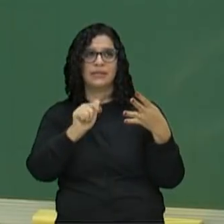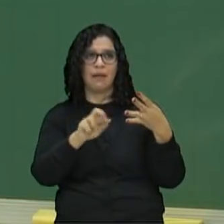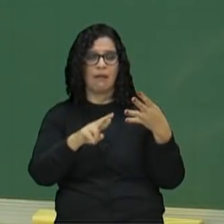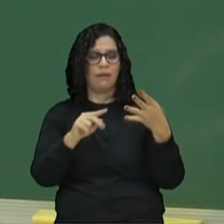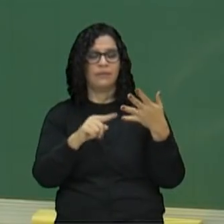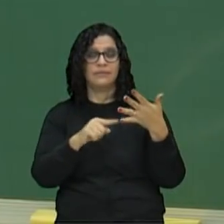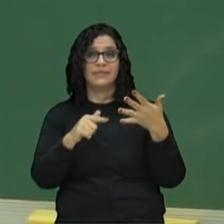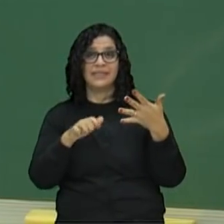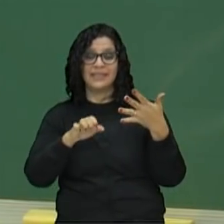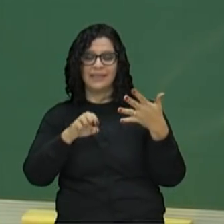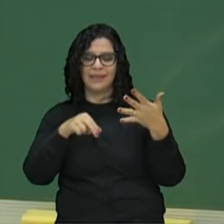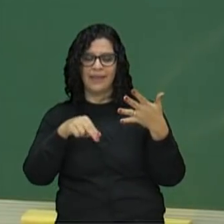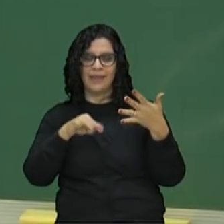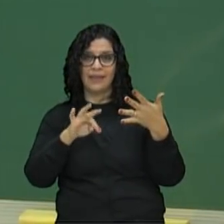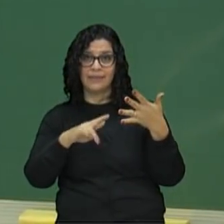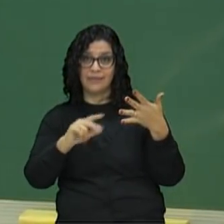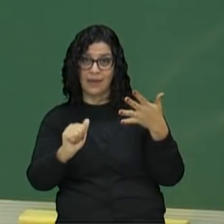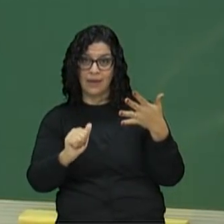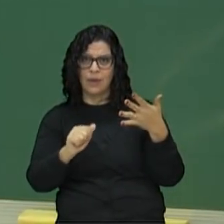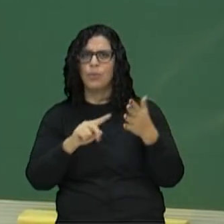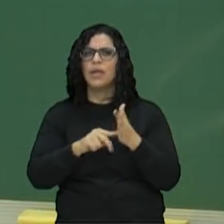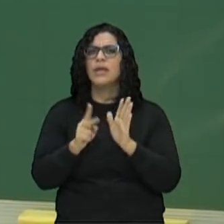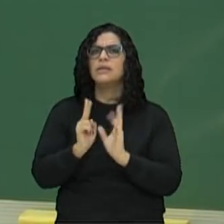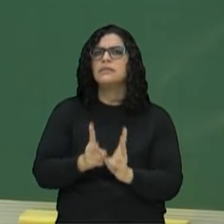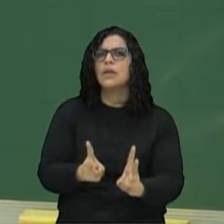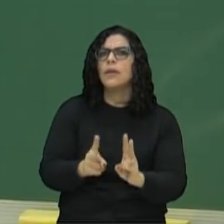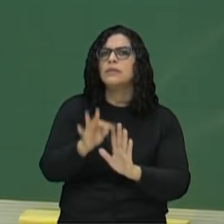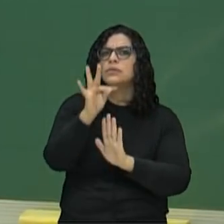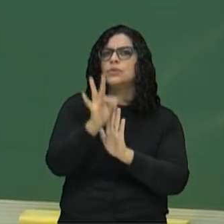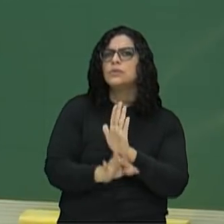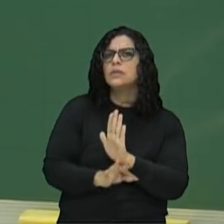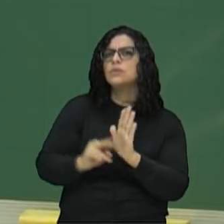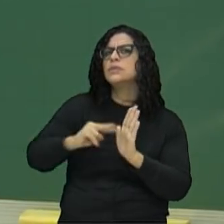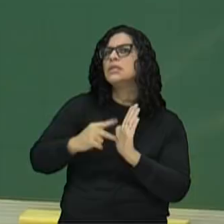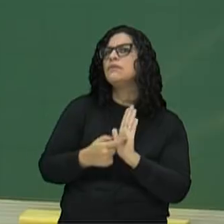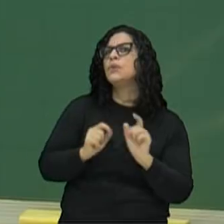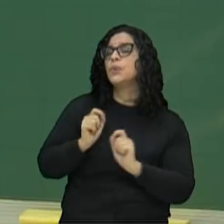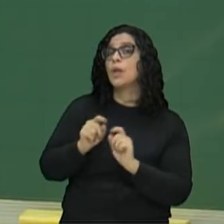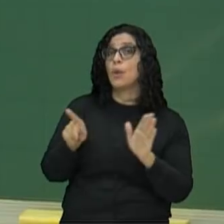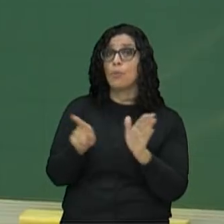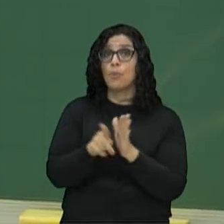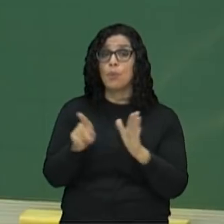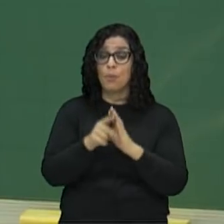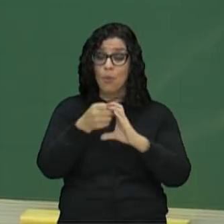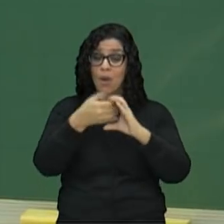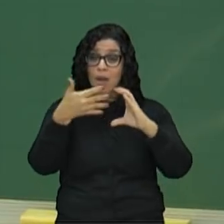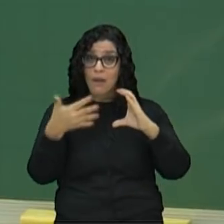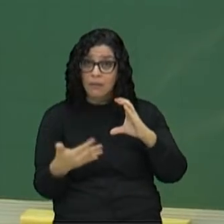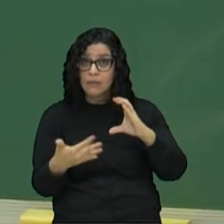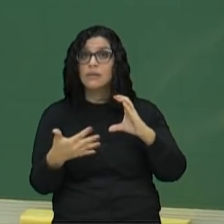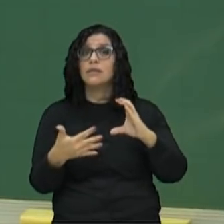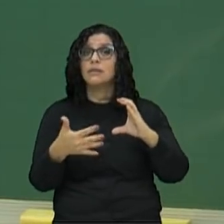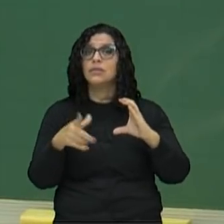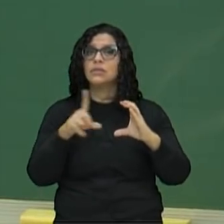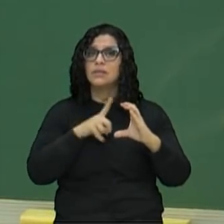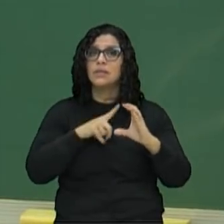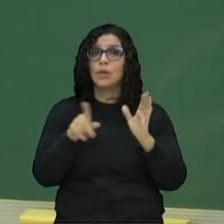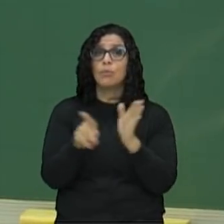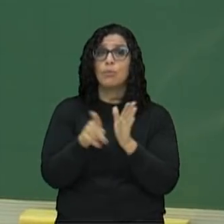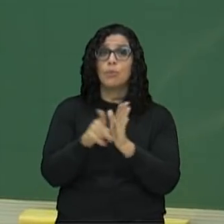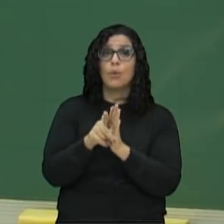significa a sequência da narrativa. Isso é uma da caracterização